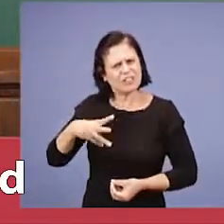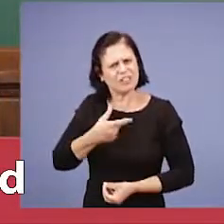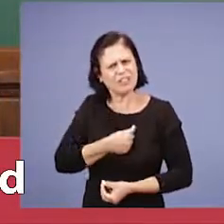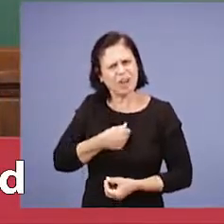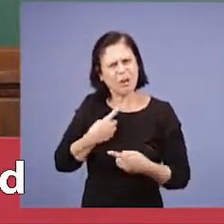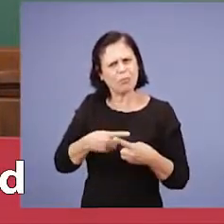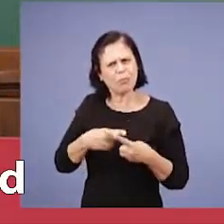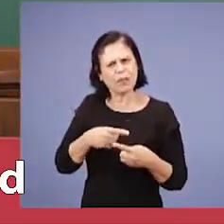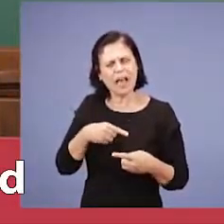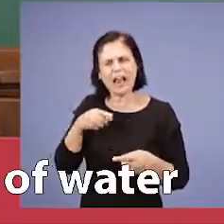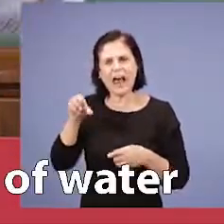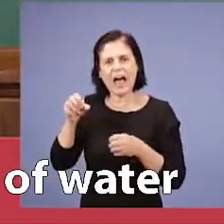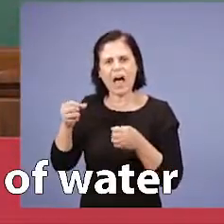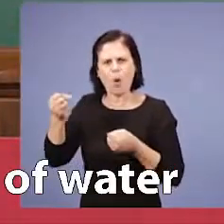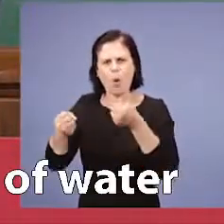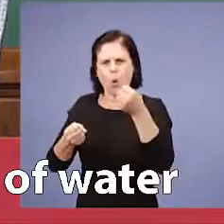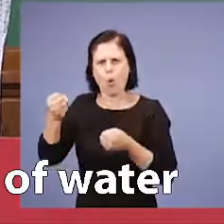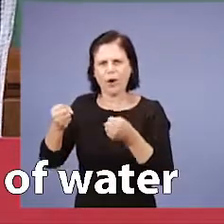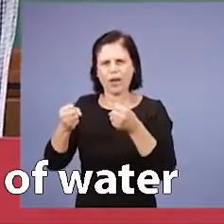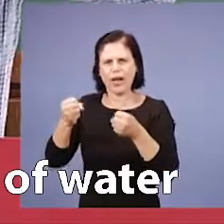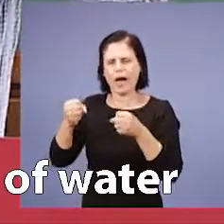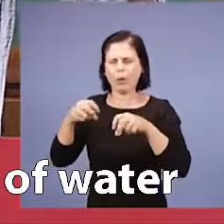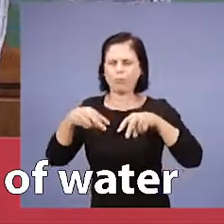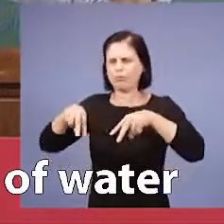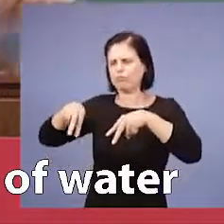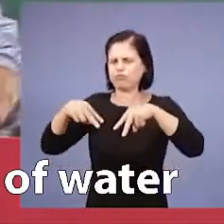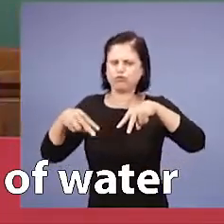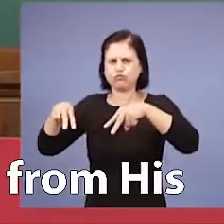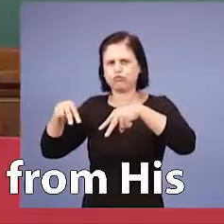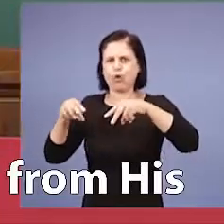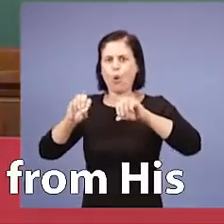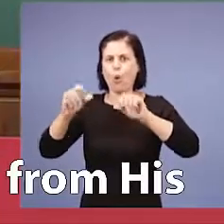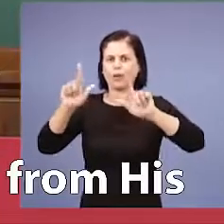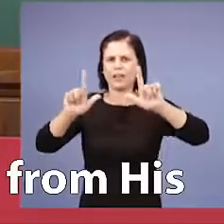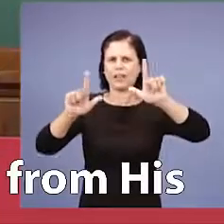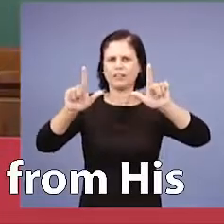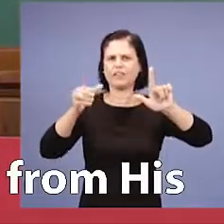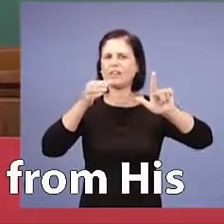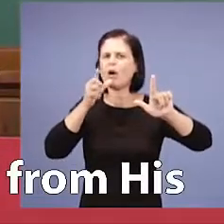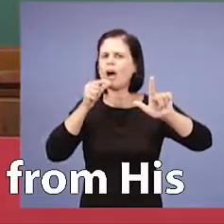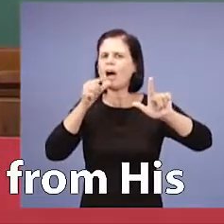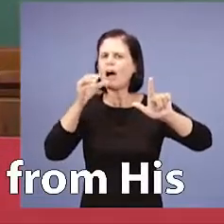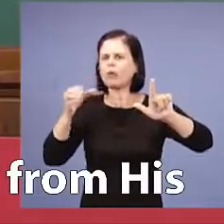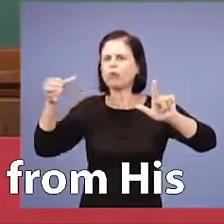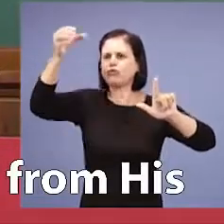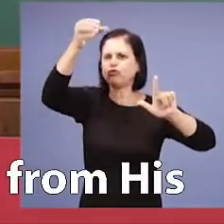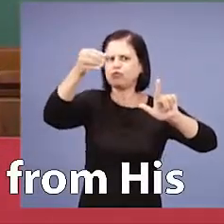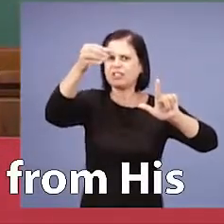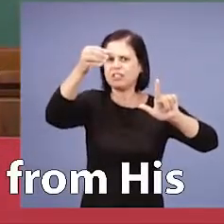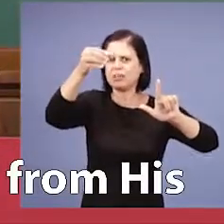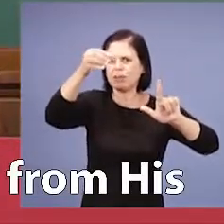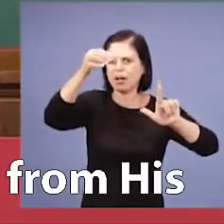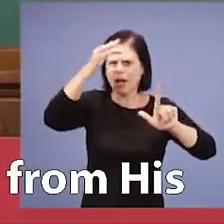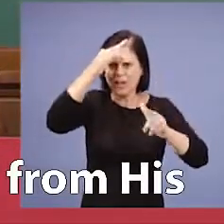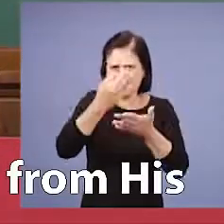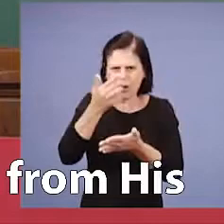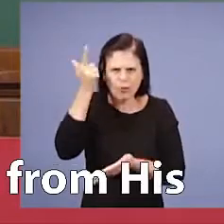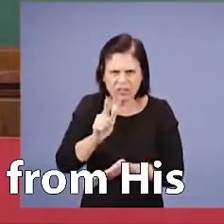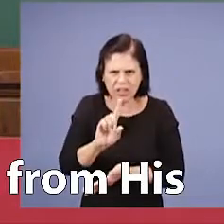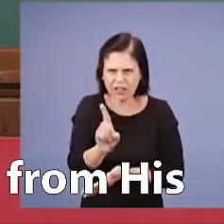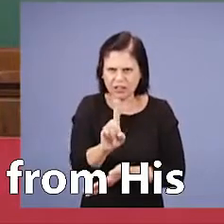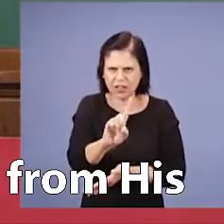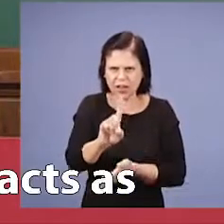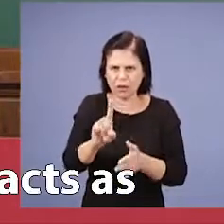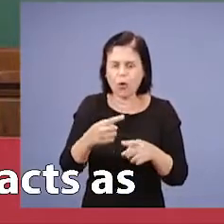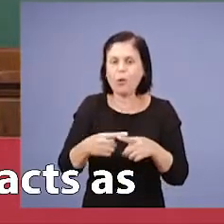se correta de trio elétrico não foi porque você pode ter um copo d'água a palavra de deus não está a 10